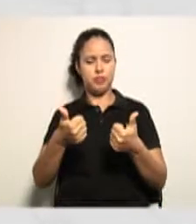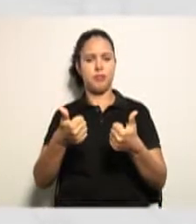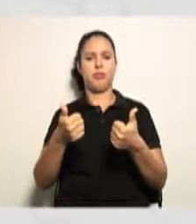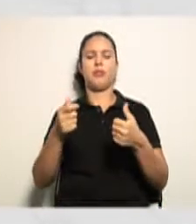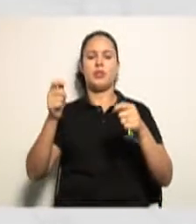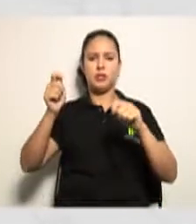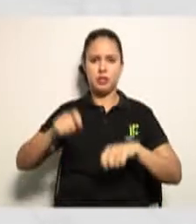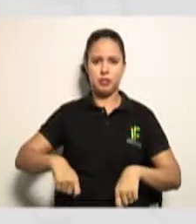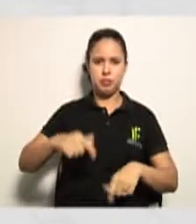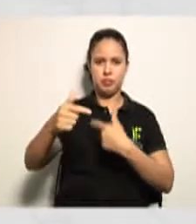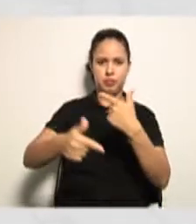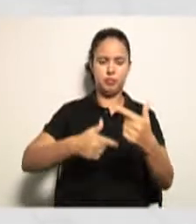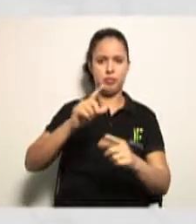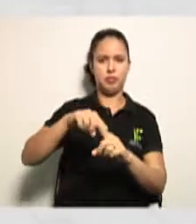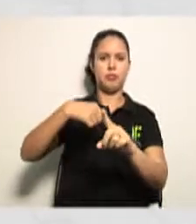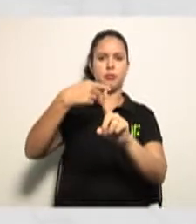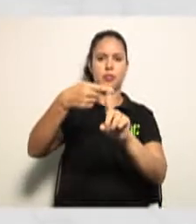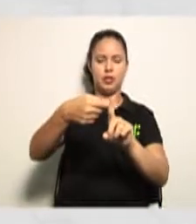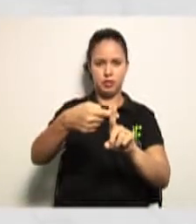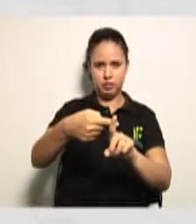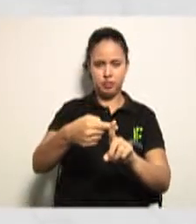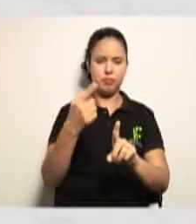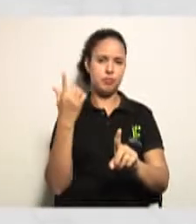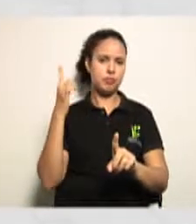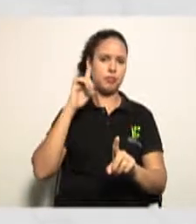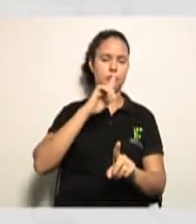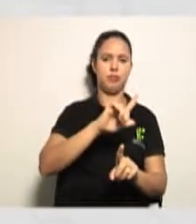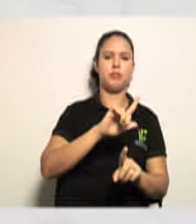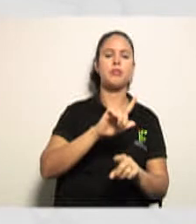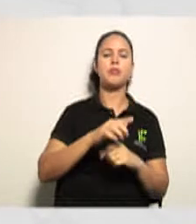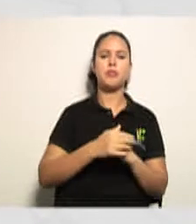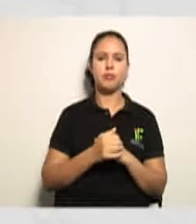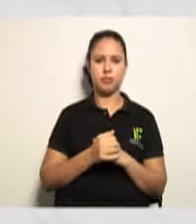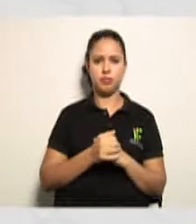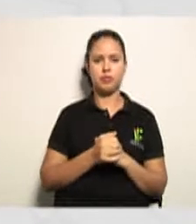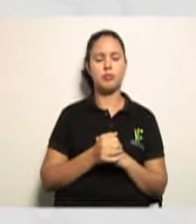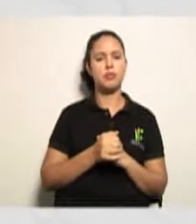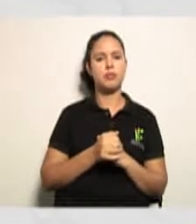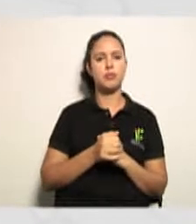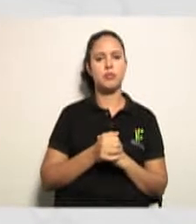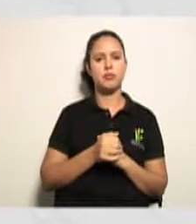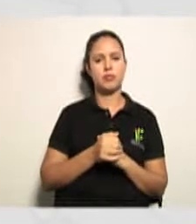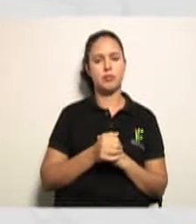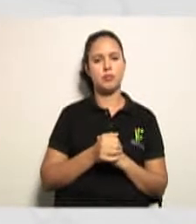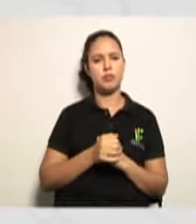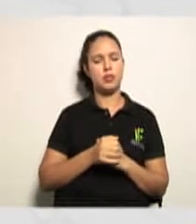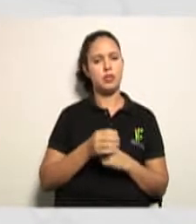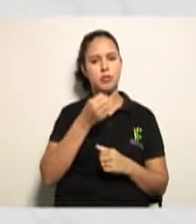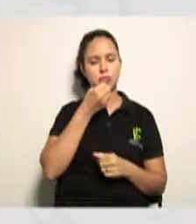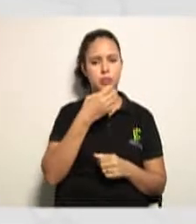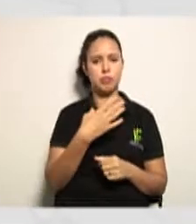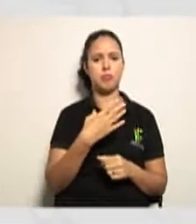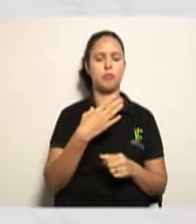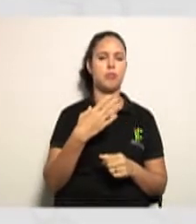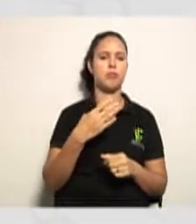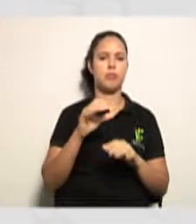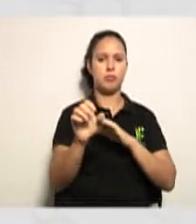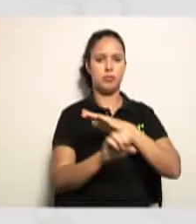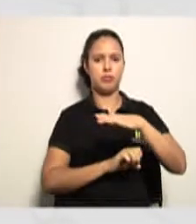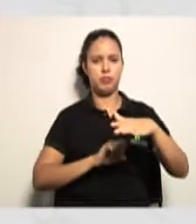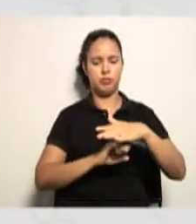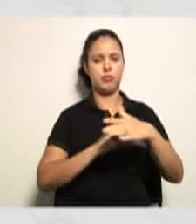melhor e o negócio teria mais eficiência, seria algo mais proveitoso para a